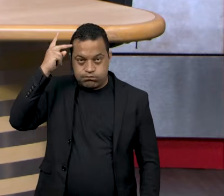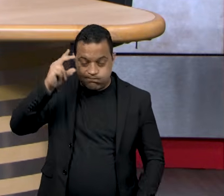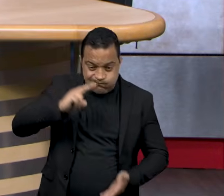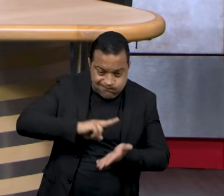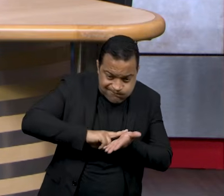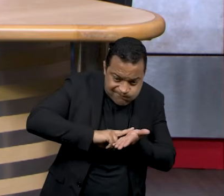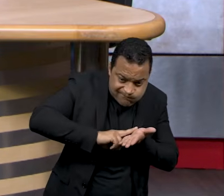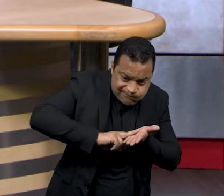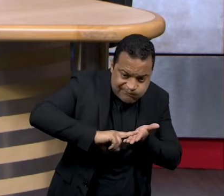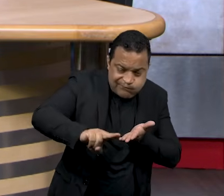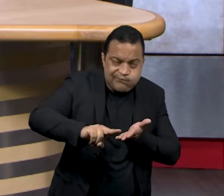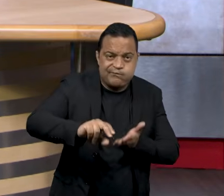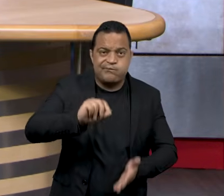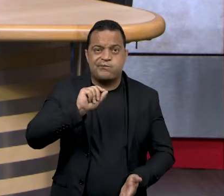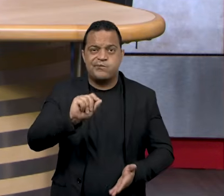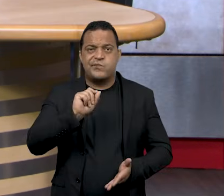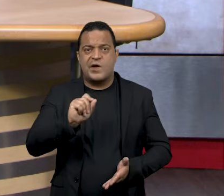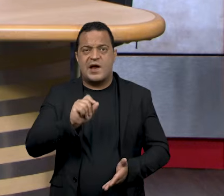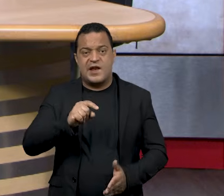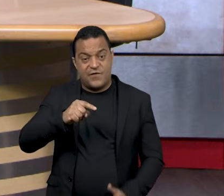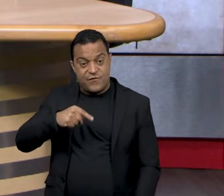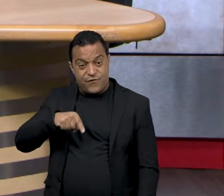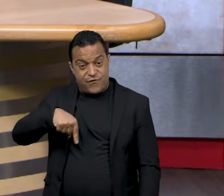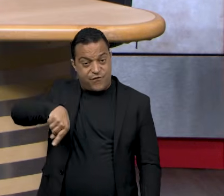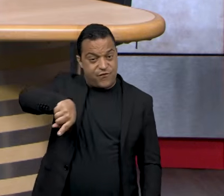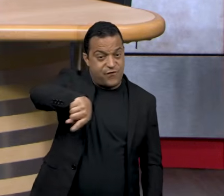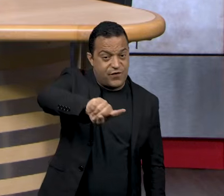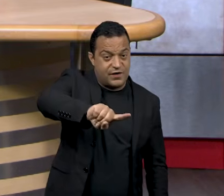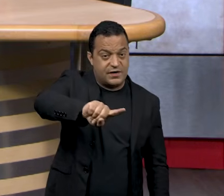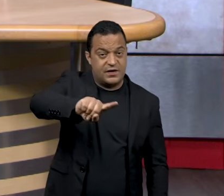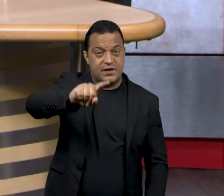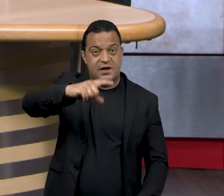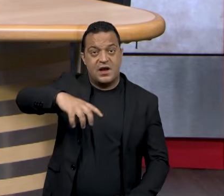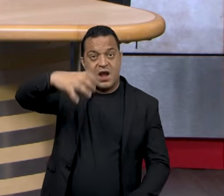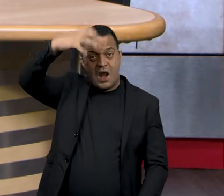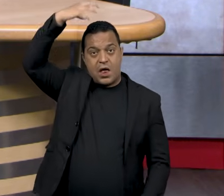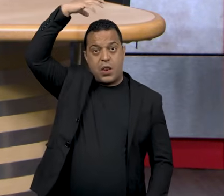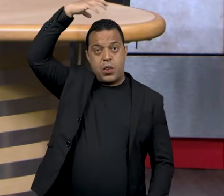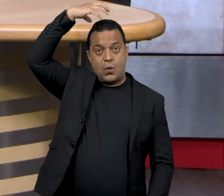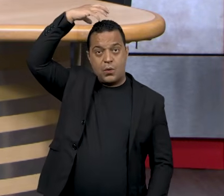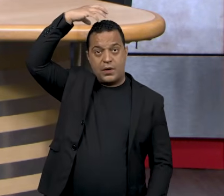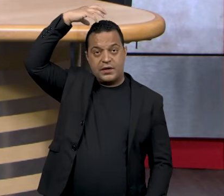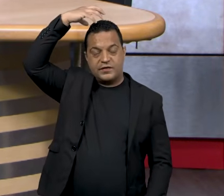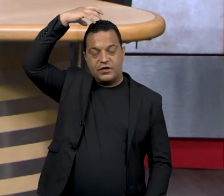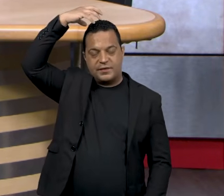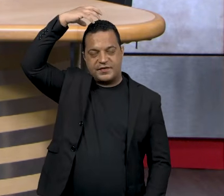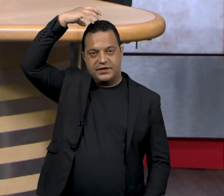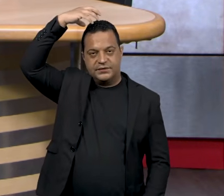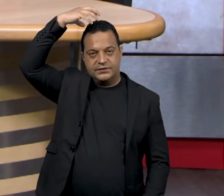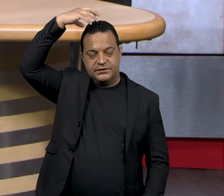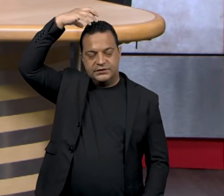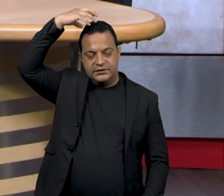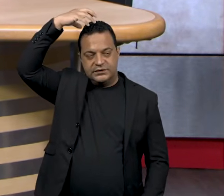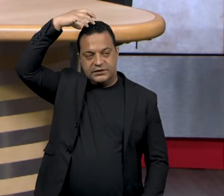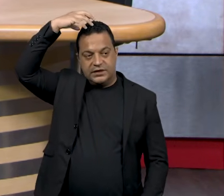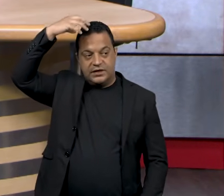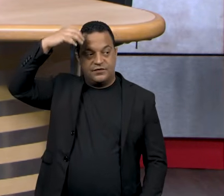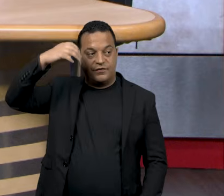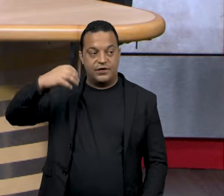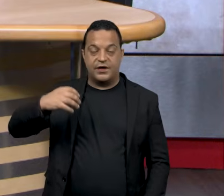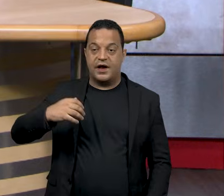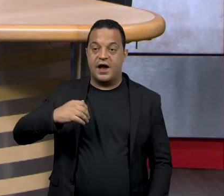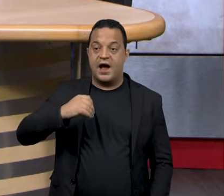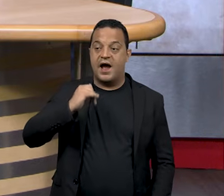caso daquele mensageiro que não era para ele ir dar notícia ao rei sobre a morte